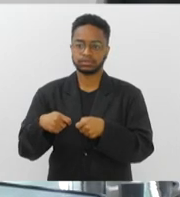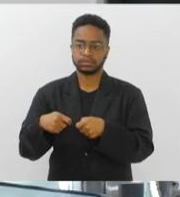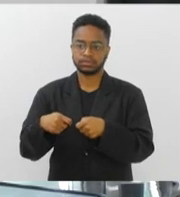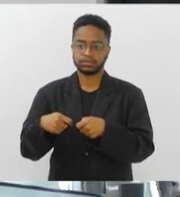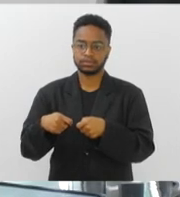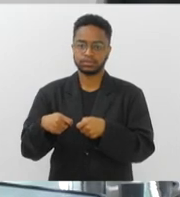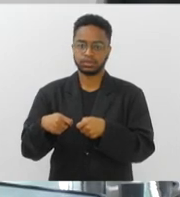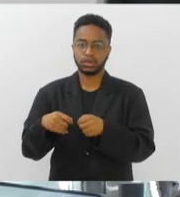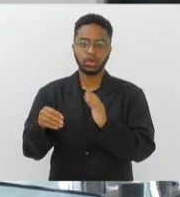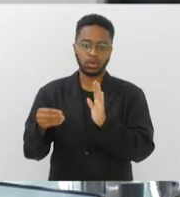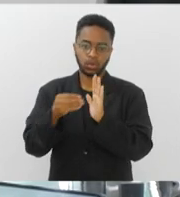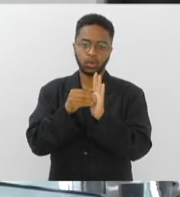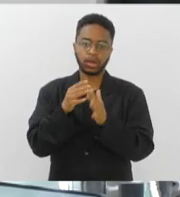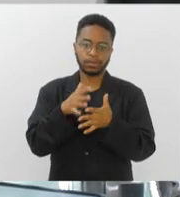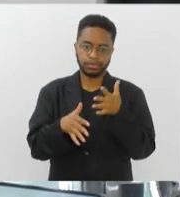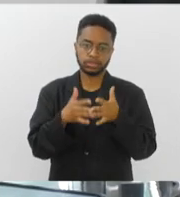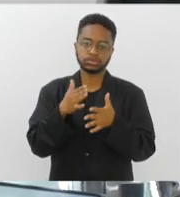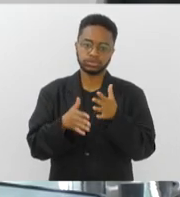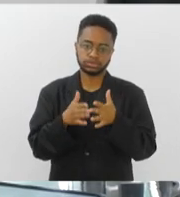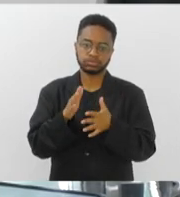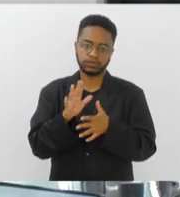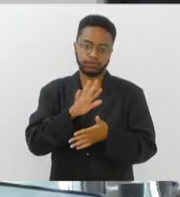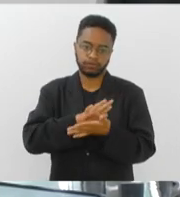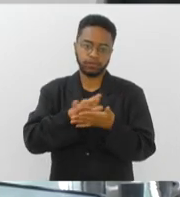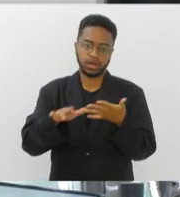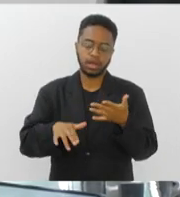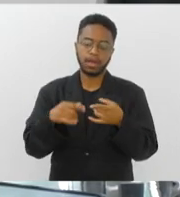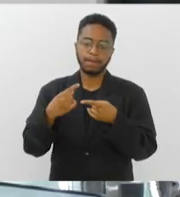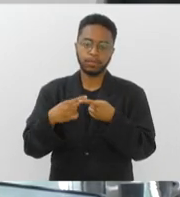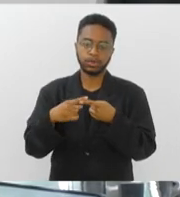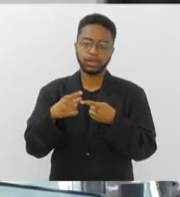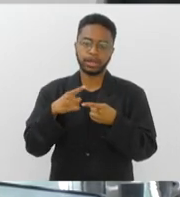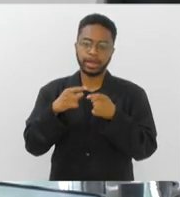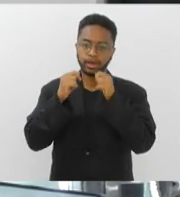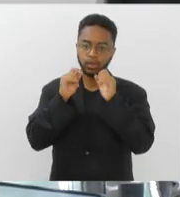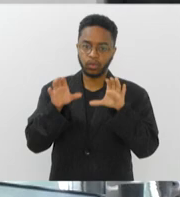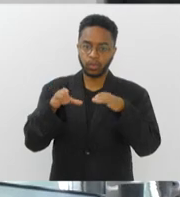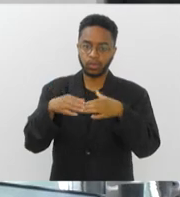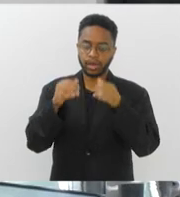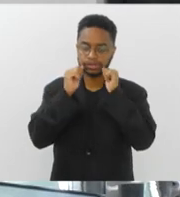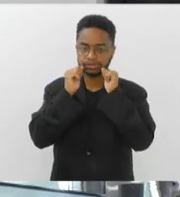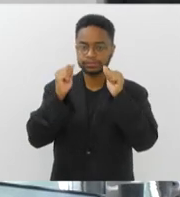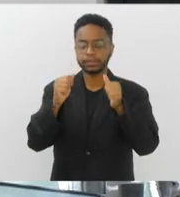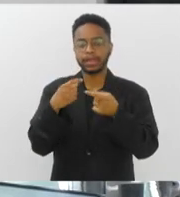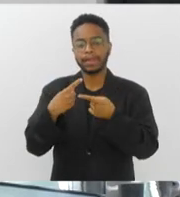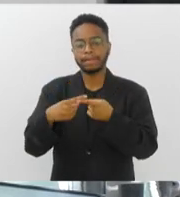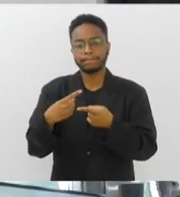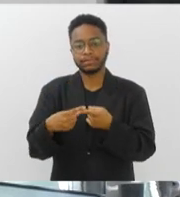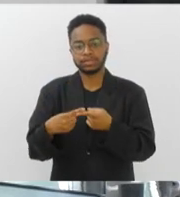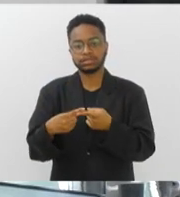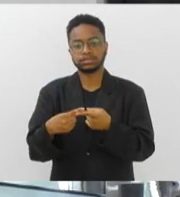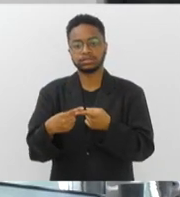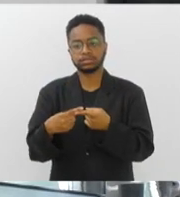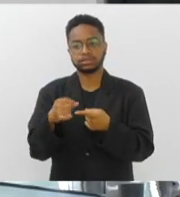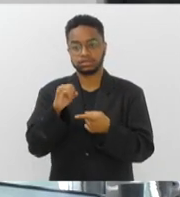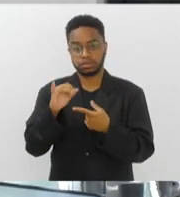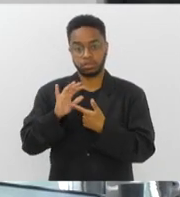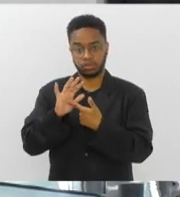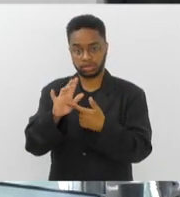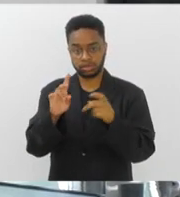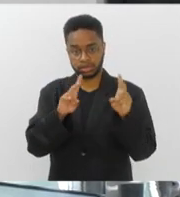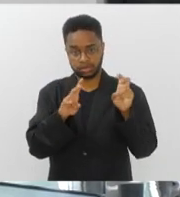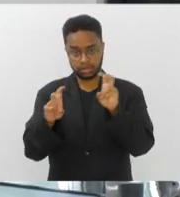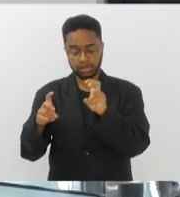dar mais prejudicabilidade nesse sentido, porque as assessorias devem, quando apresentarem algo que já